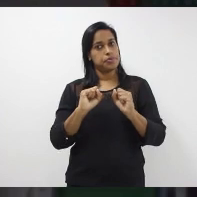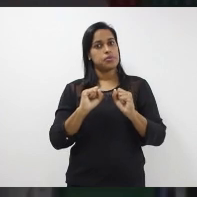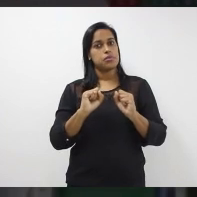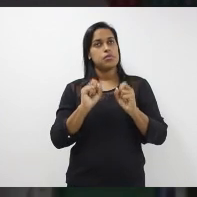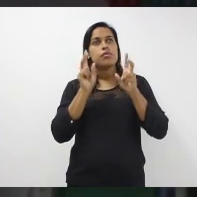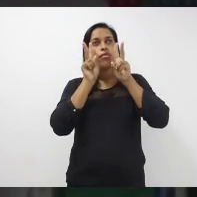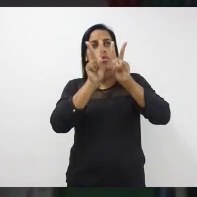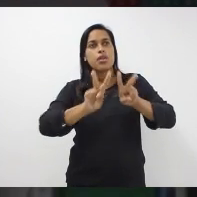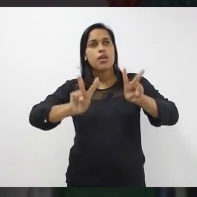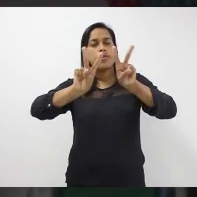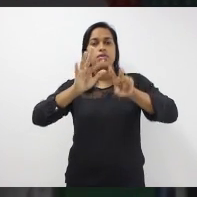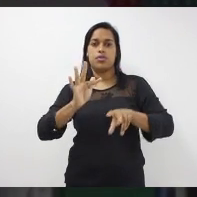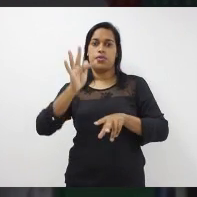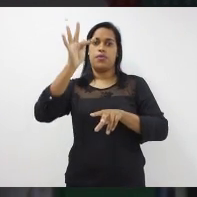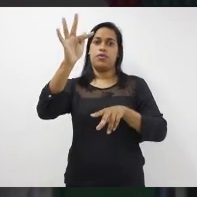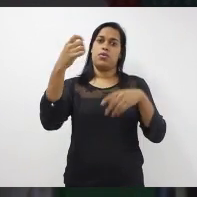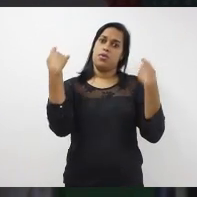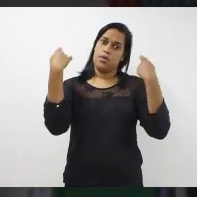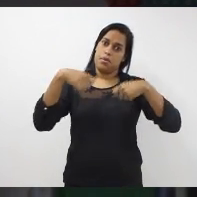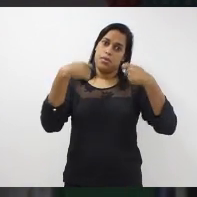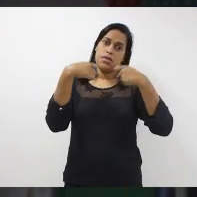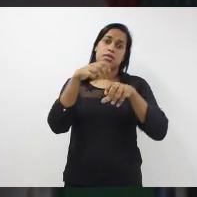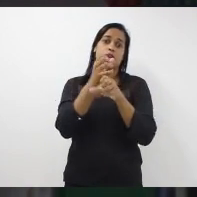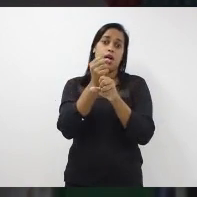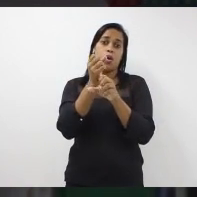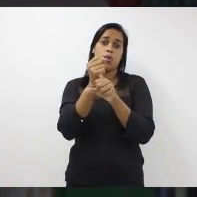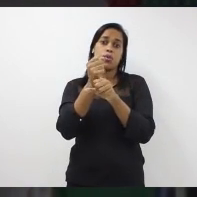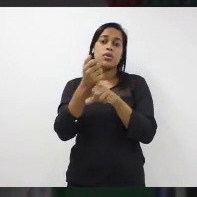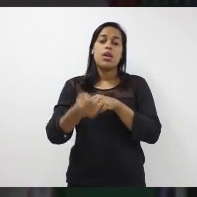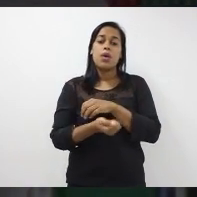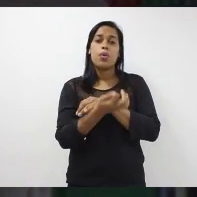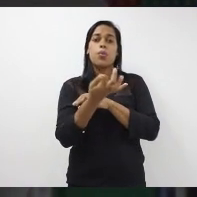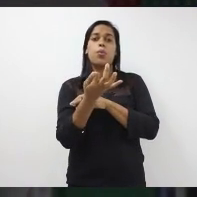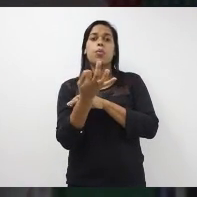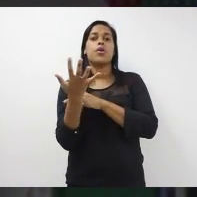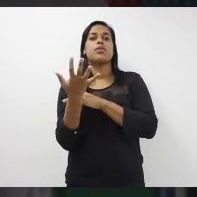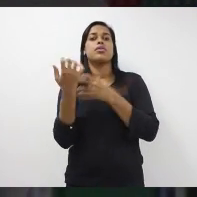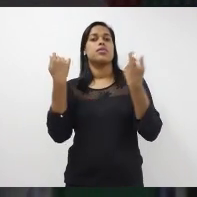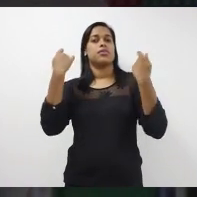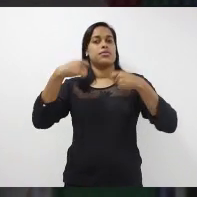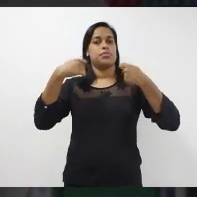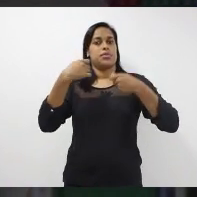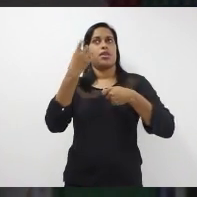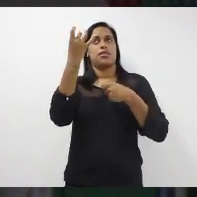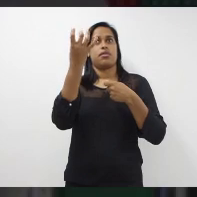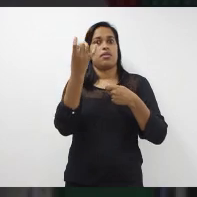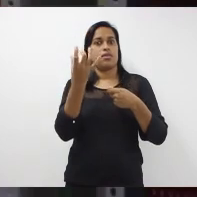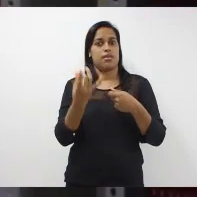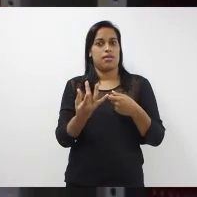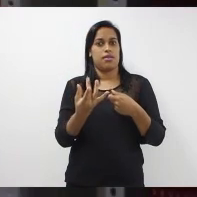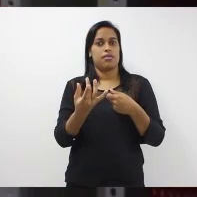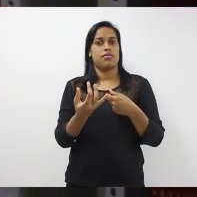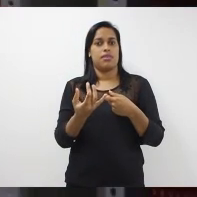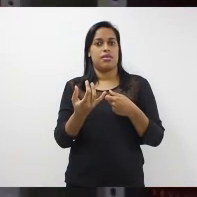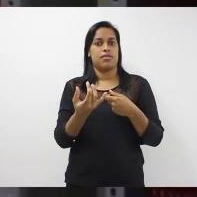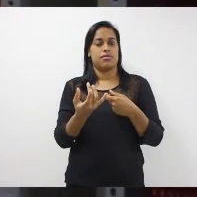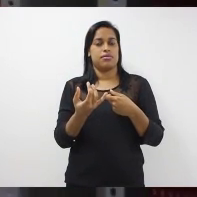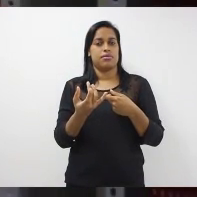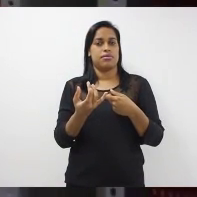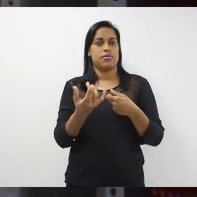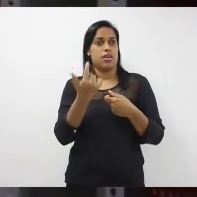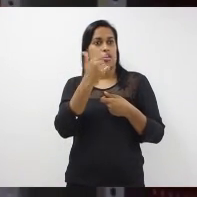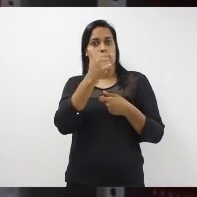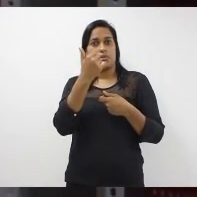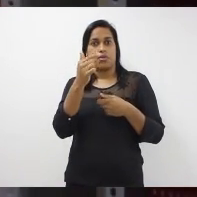na visão de futuro das necessidades, calcular o quanto e quando se deve obter de cada item, de forma que não